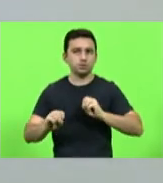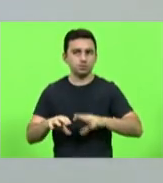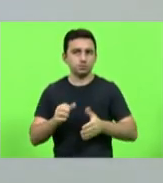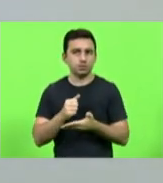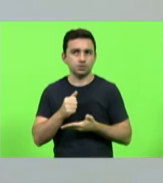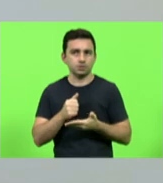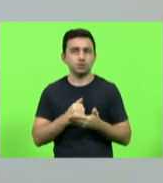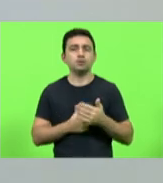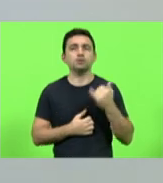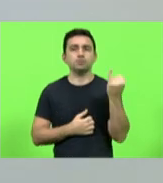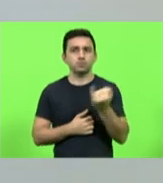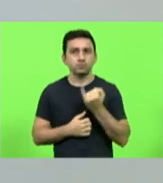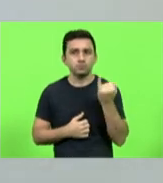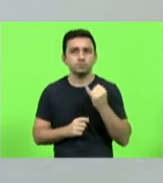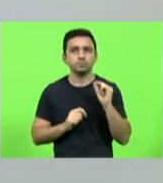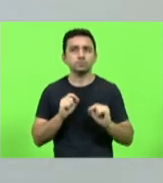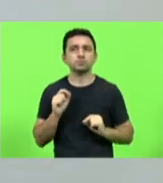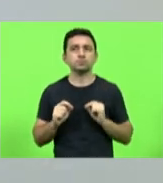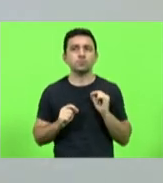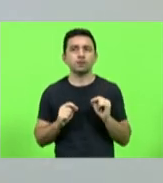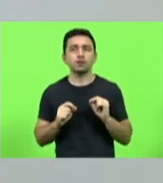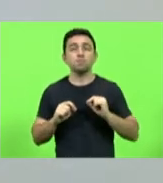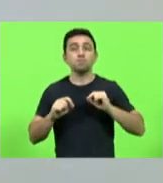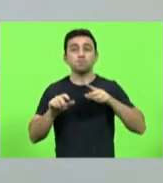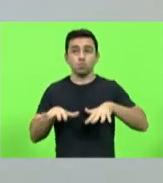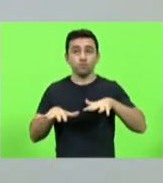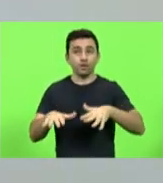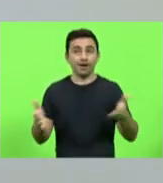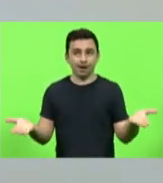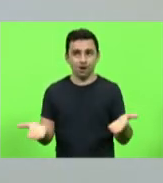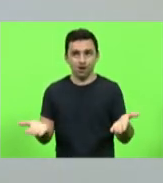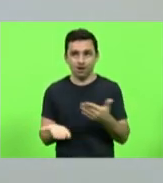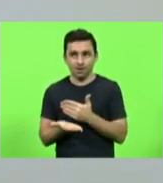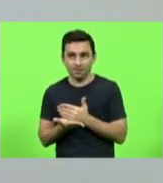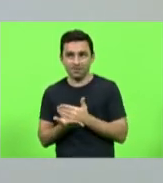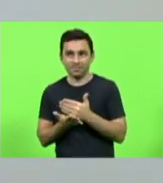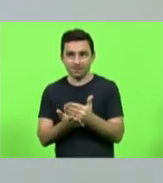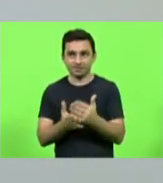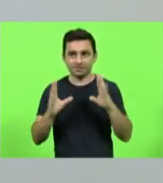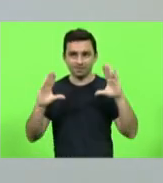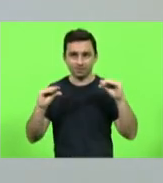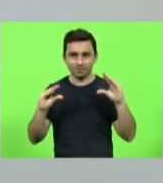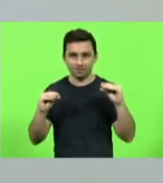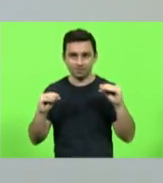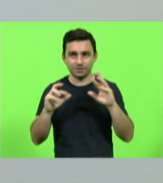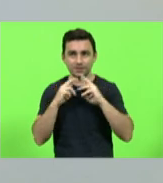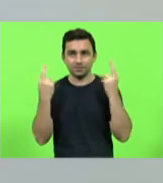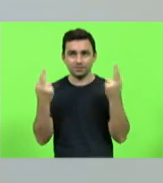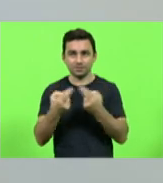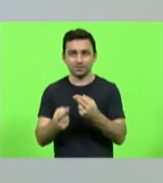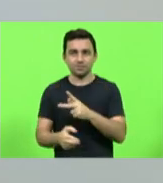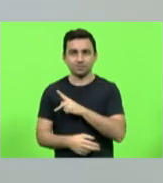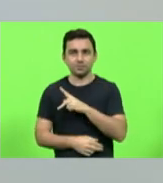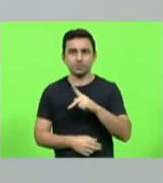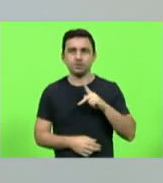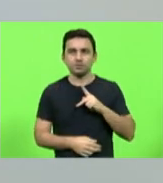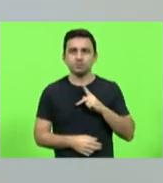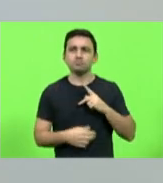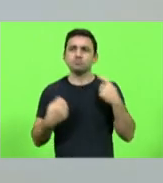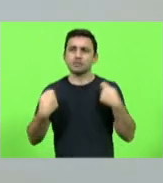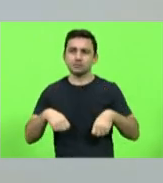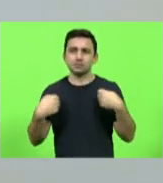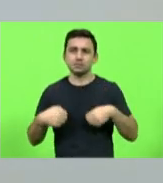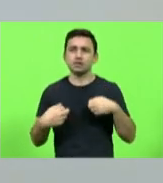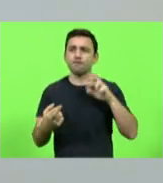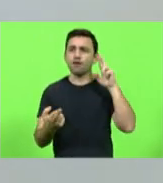que movimentos como estes que estamos ingressando nessa noite, né, como essa audiência pública, seja referência para